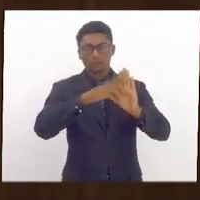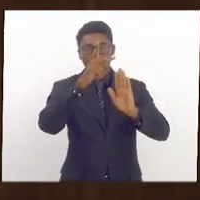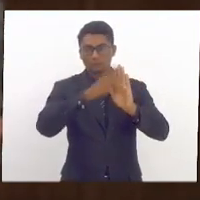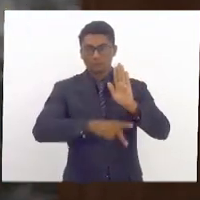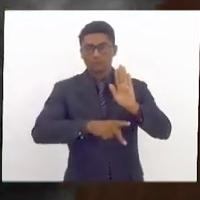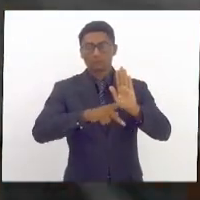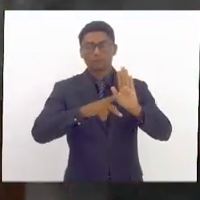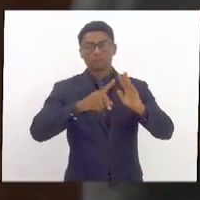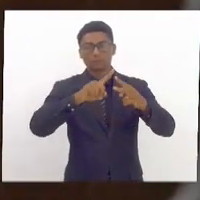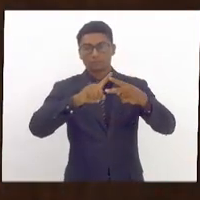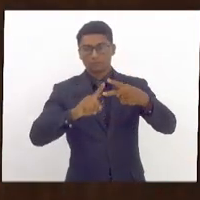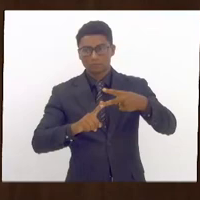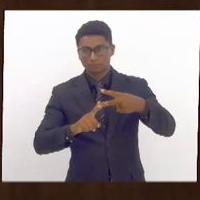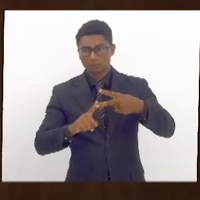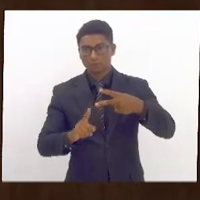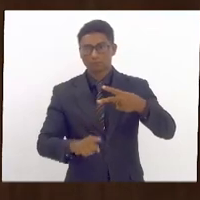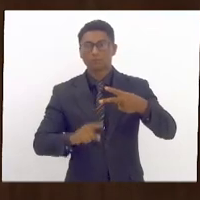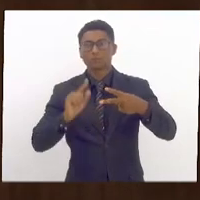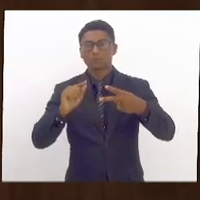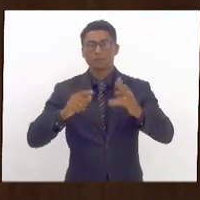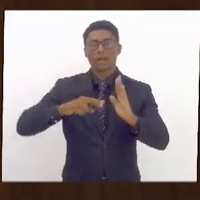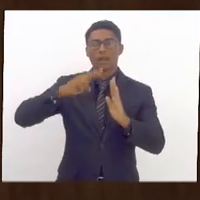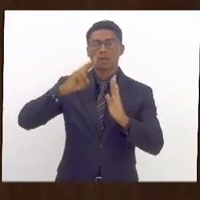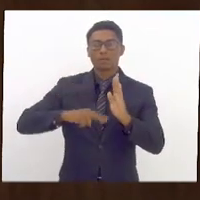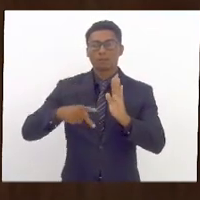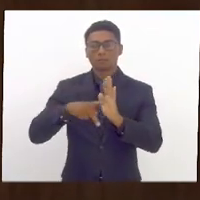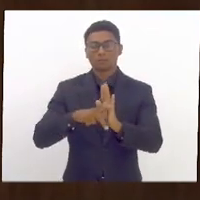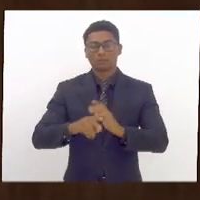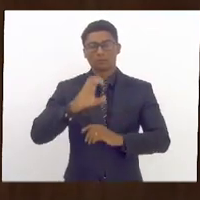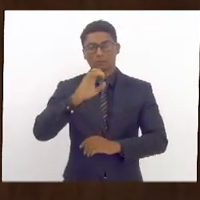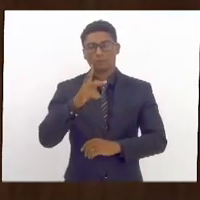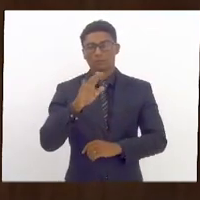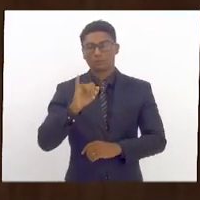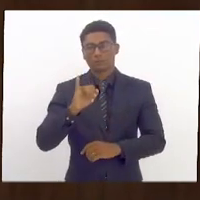resolução que são relatórios de CPIs instaurados aqui